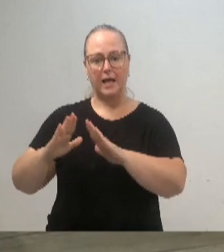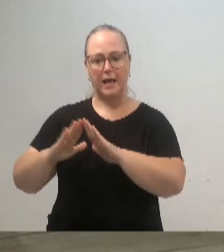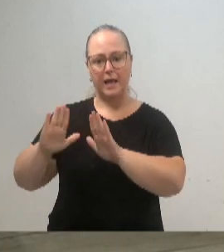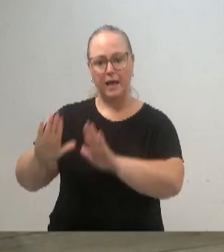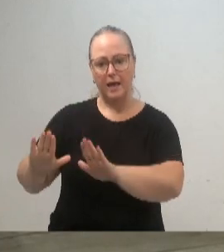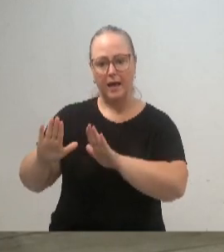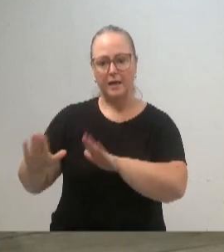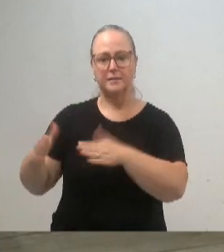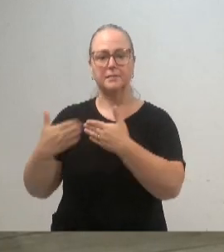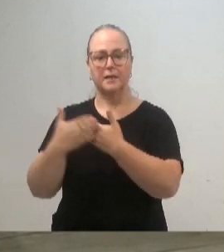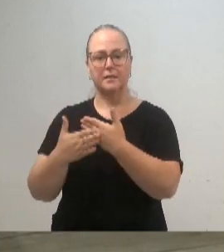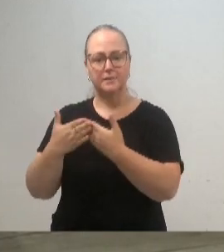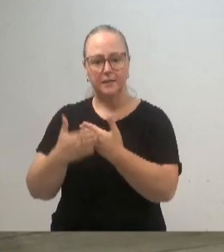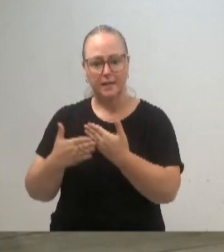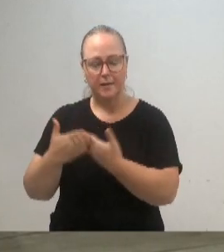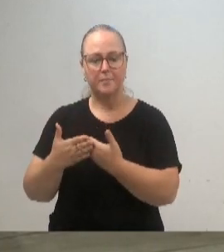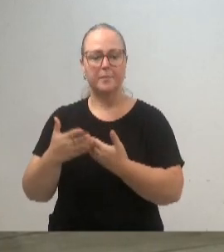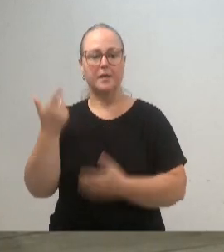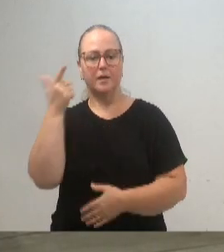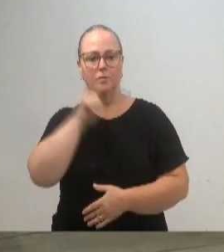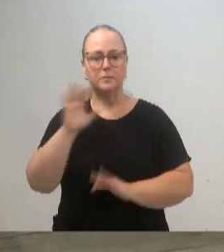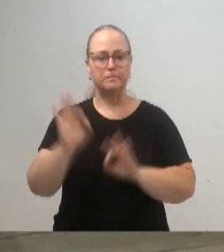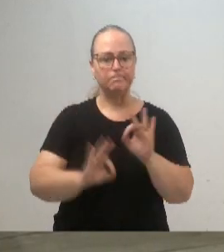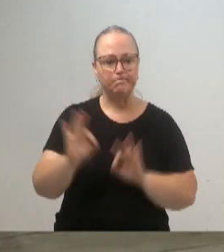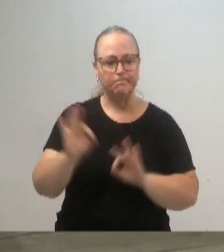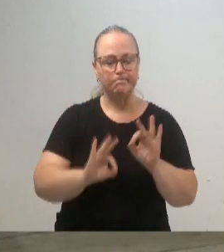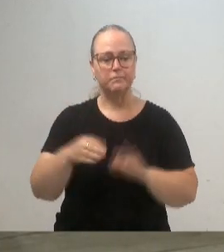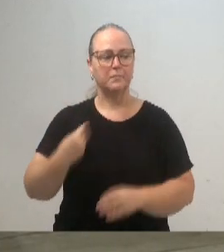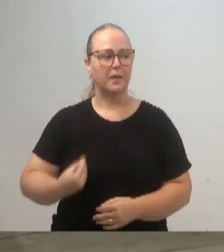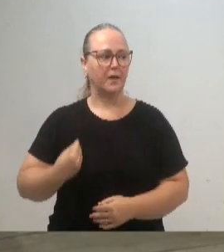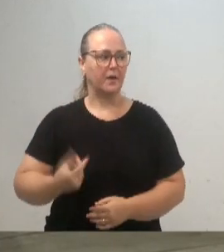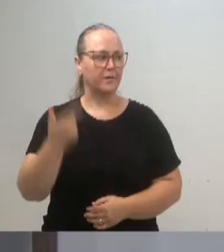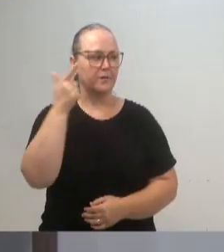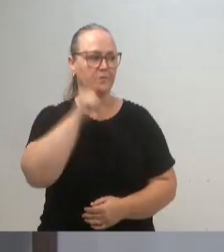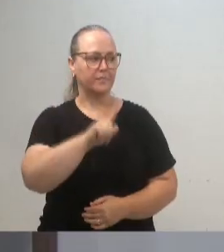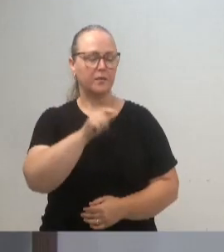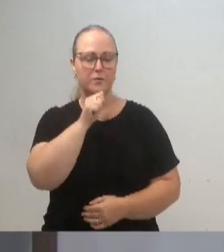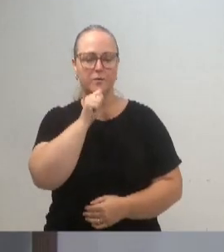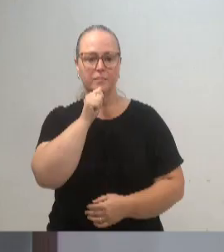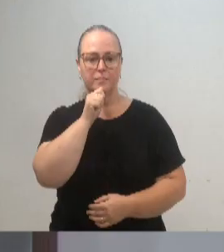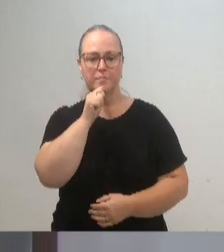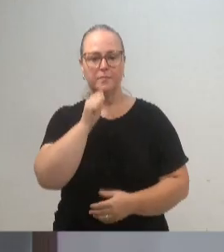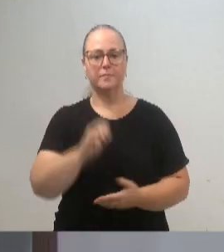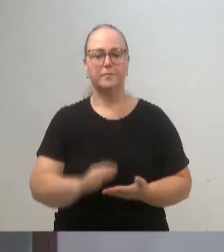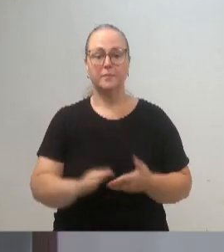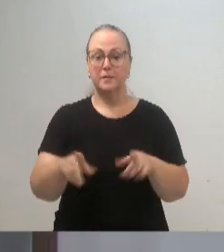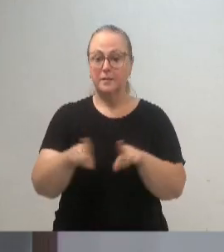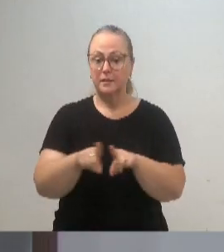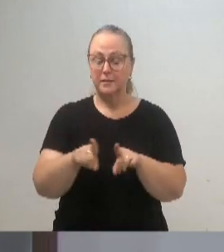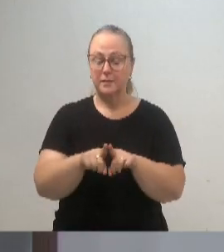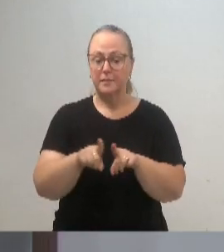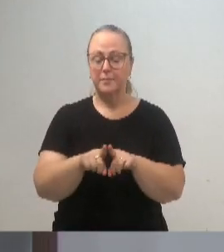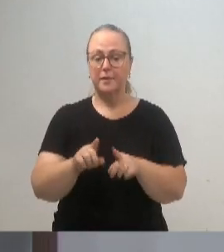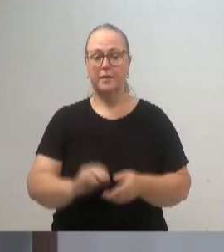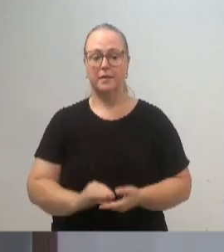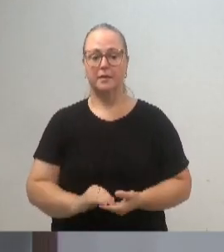seus filhos, fazer toda uma arquitetura para estar presente aqui hoje. E também gostaria de